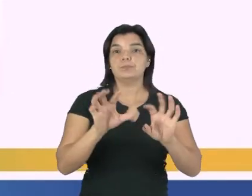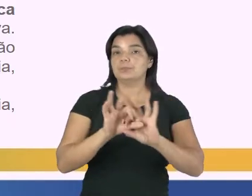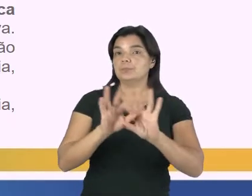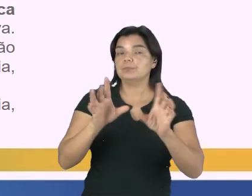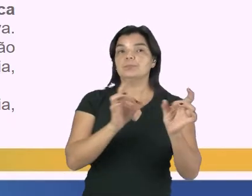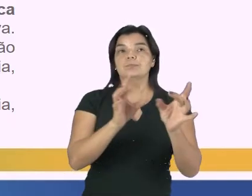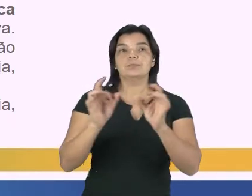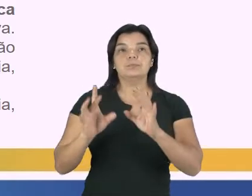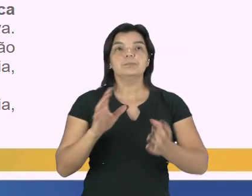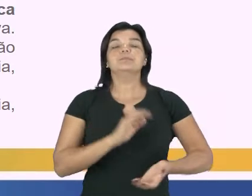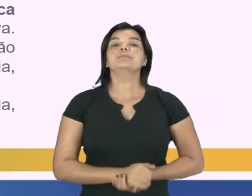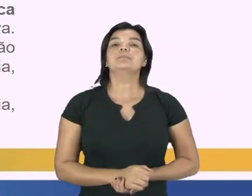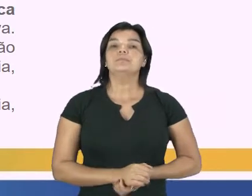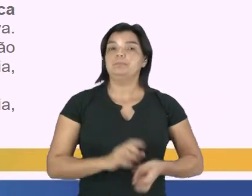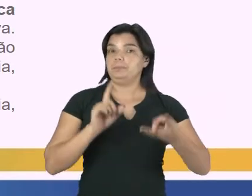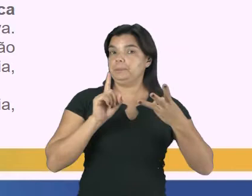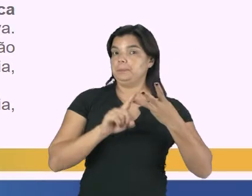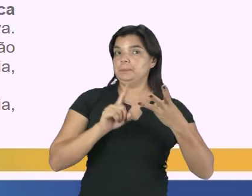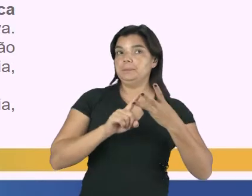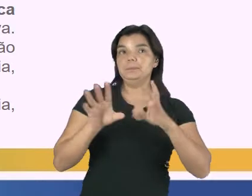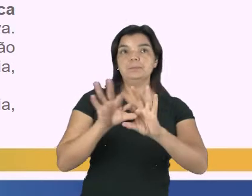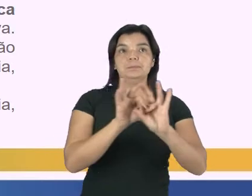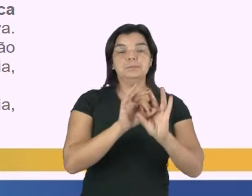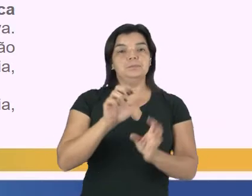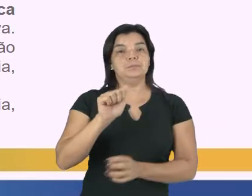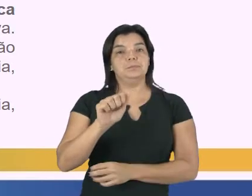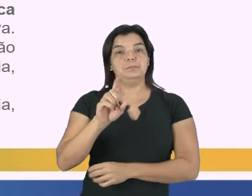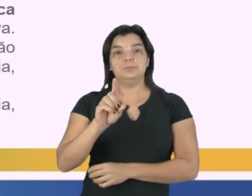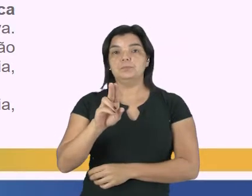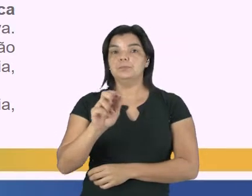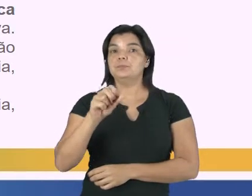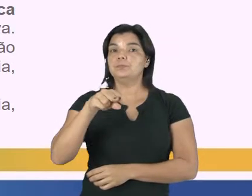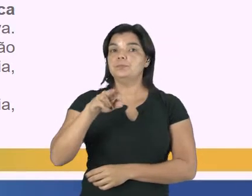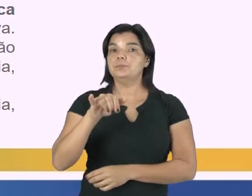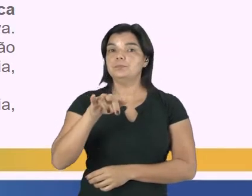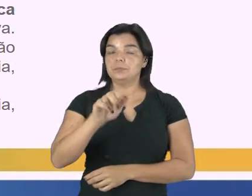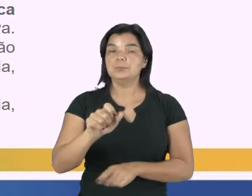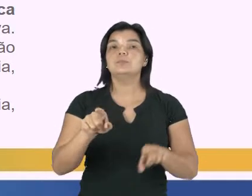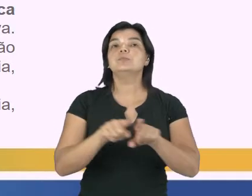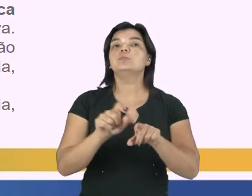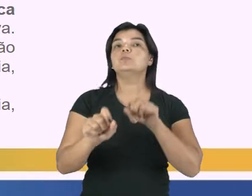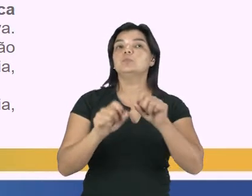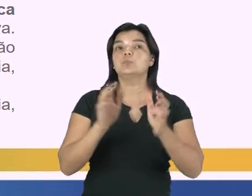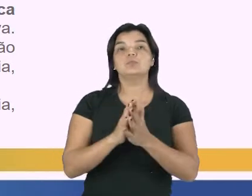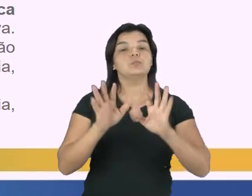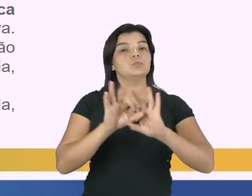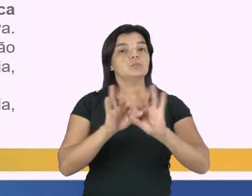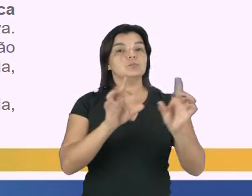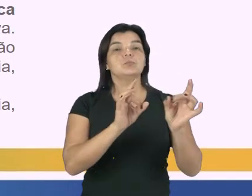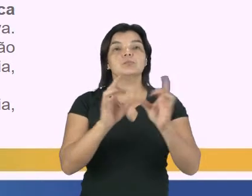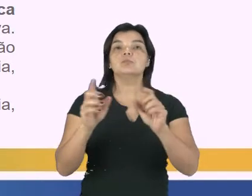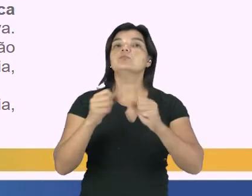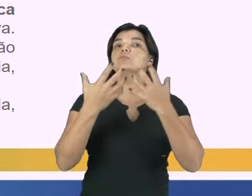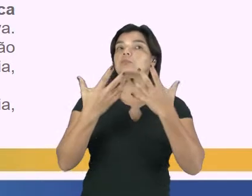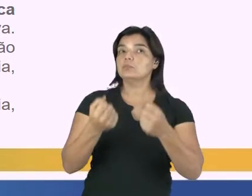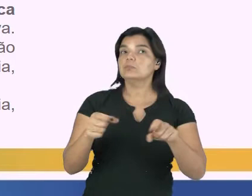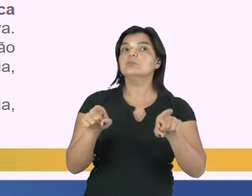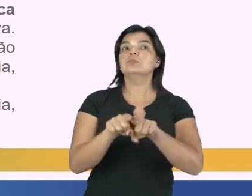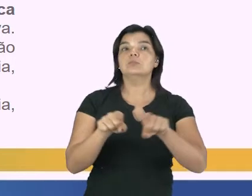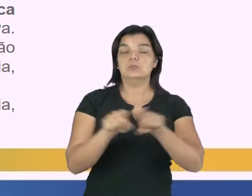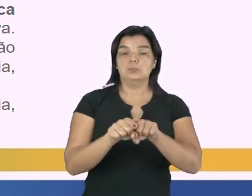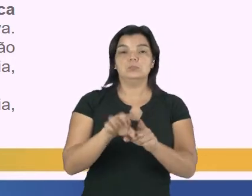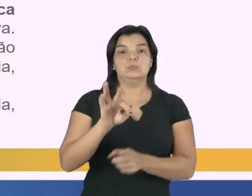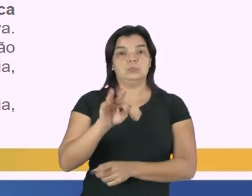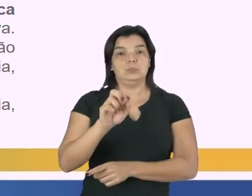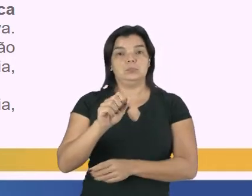livre comércio. Número 3, união aduaneira. Trata-se de uma zona de livre comércio que adotou também